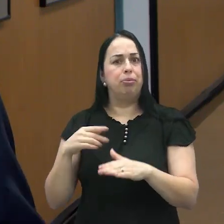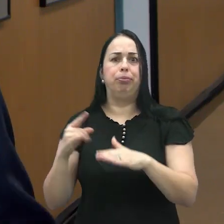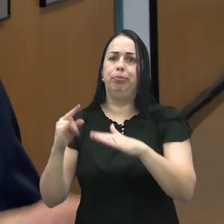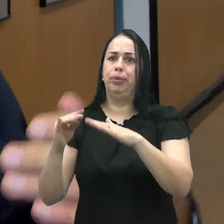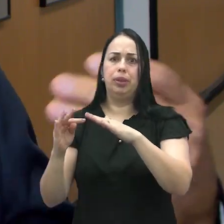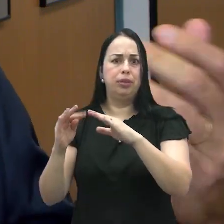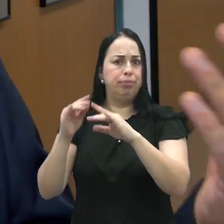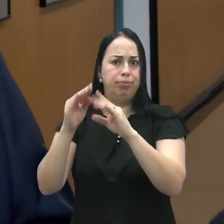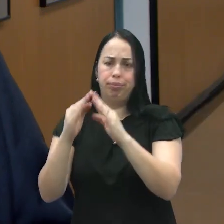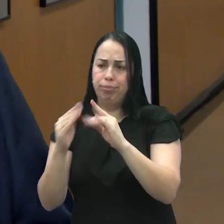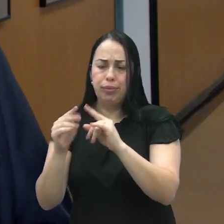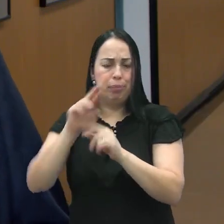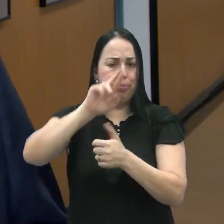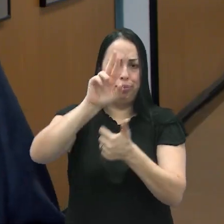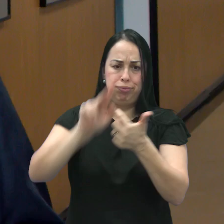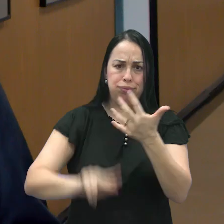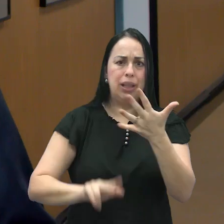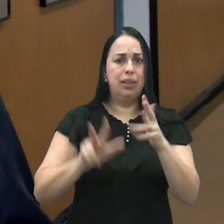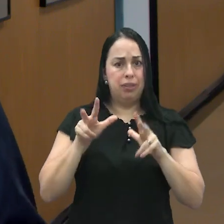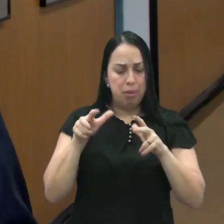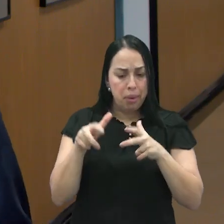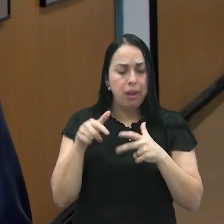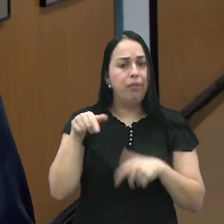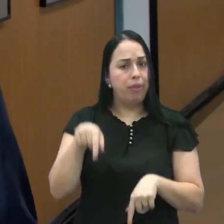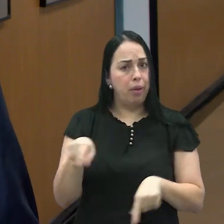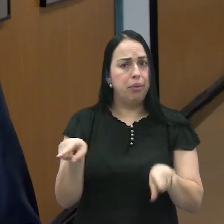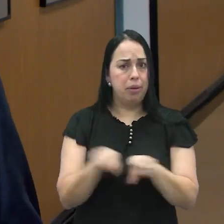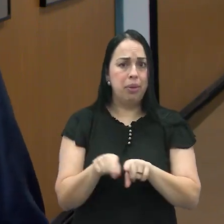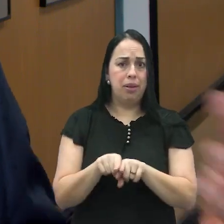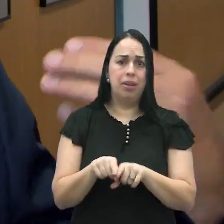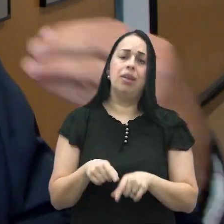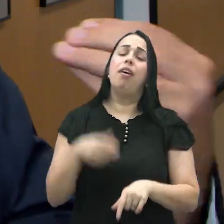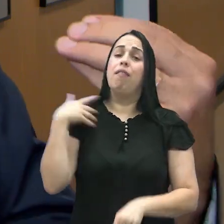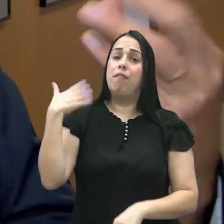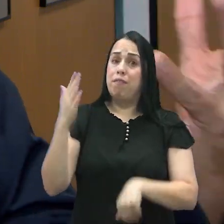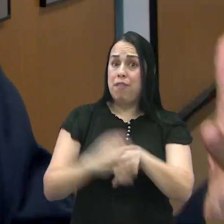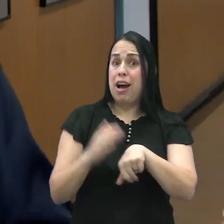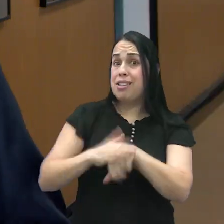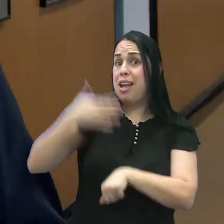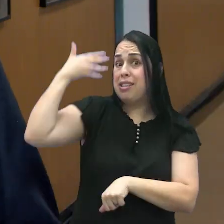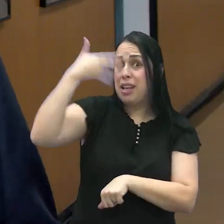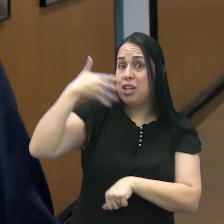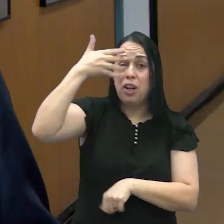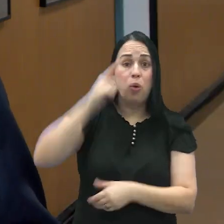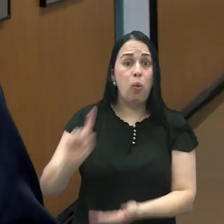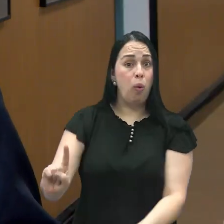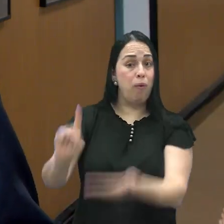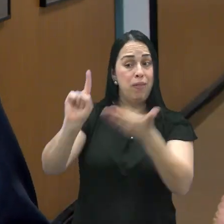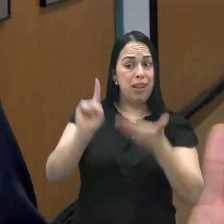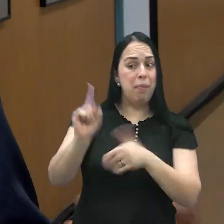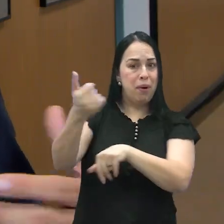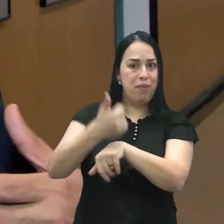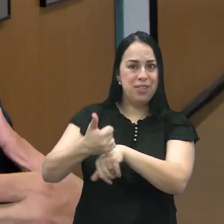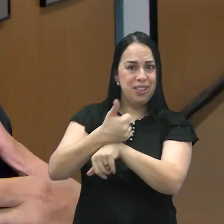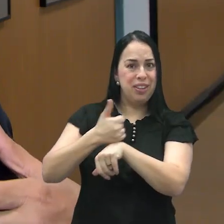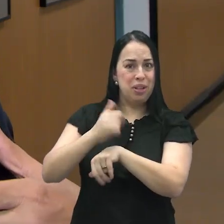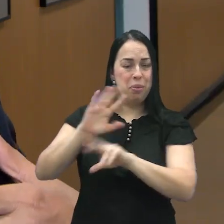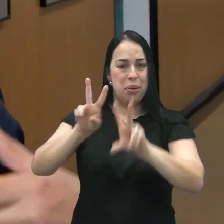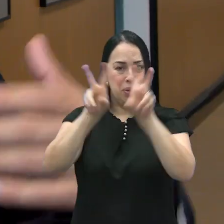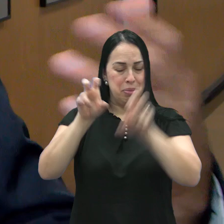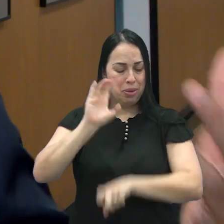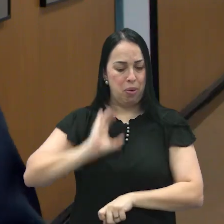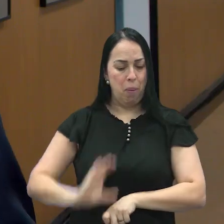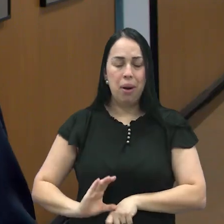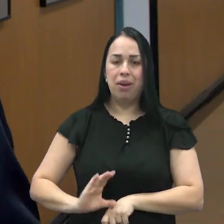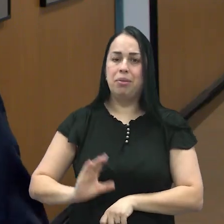religiosos, nas câmaras municipais, que é o nosso espaço, mais palestras com especialistas na área do comportamento humano,